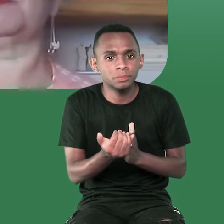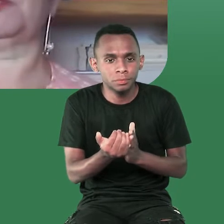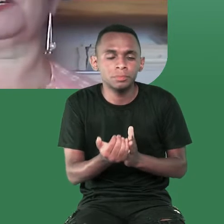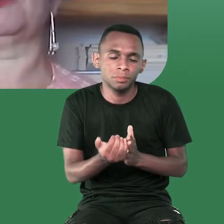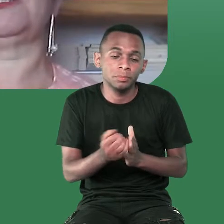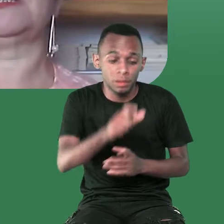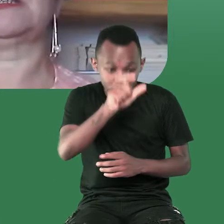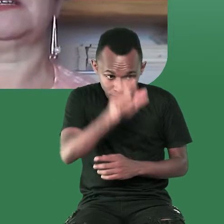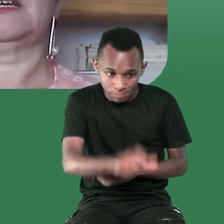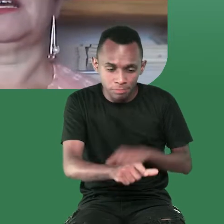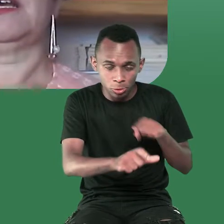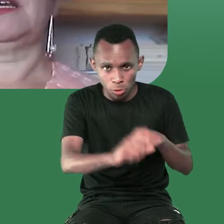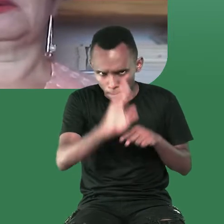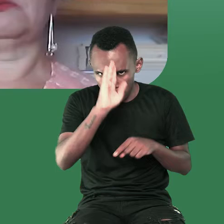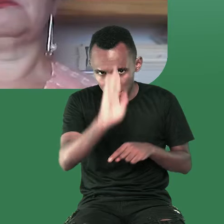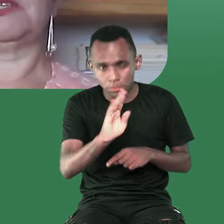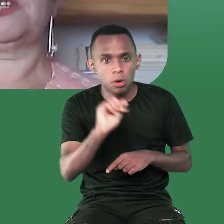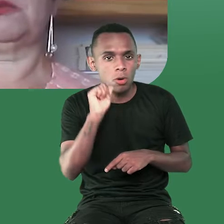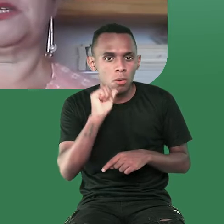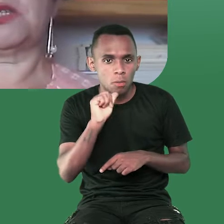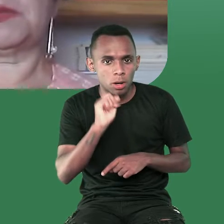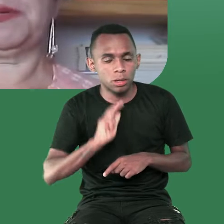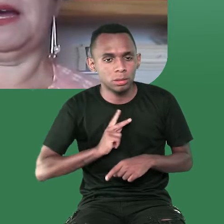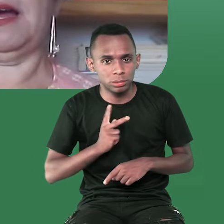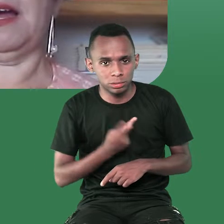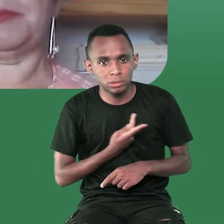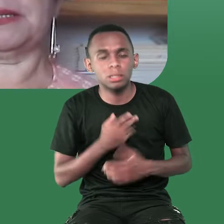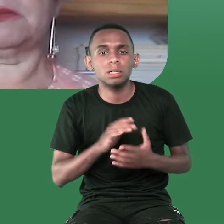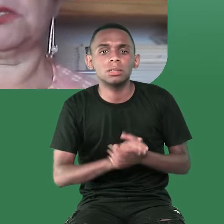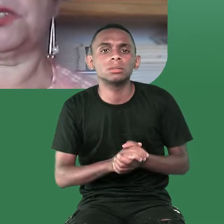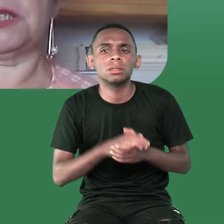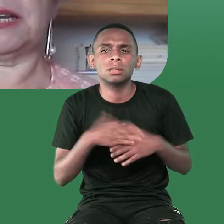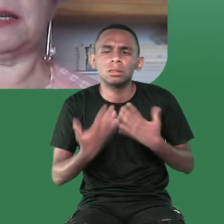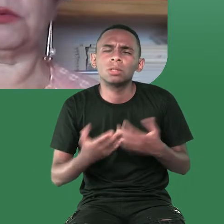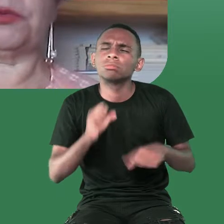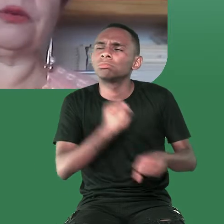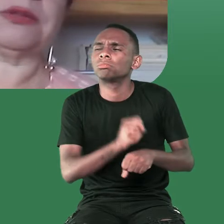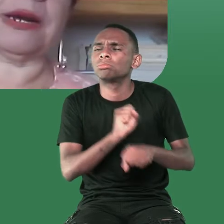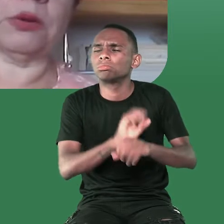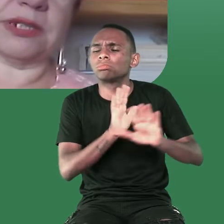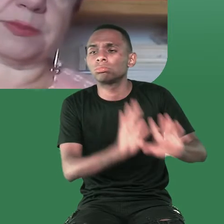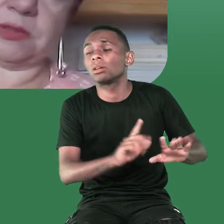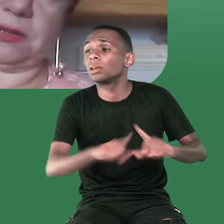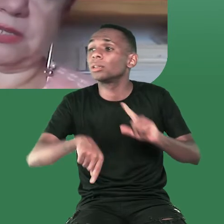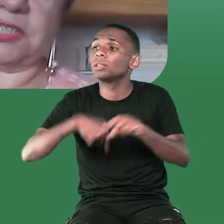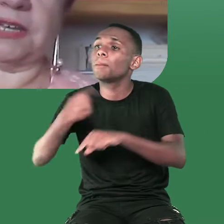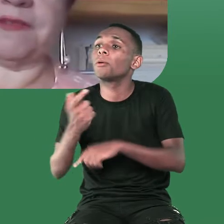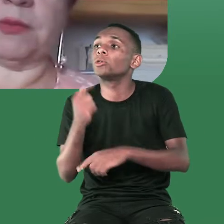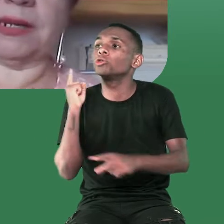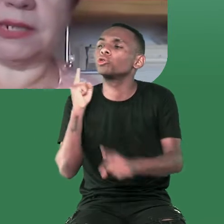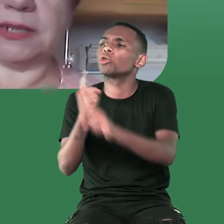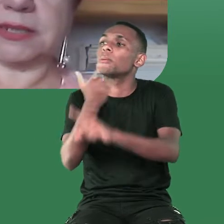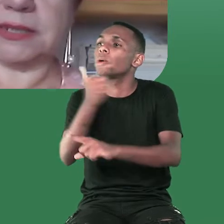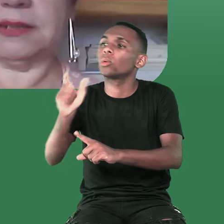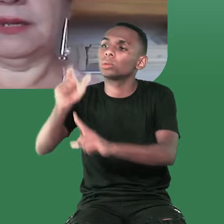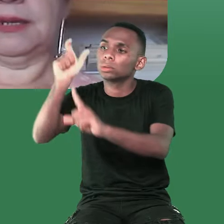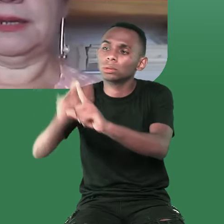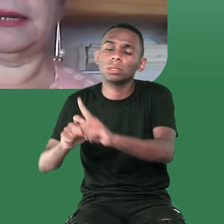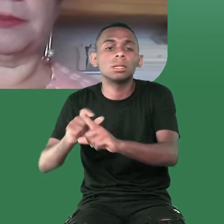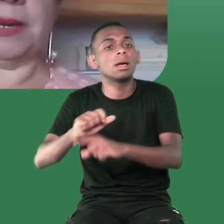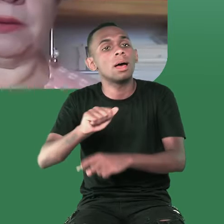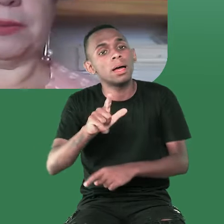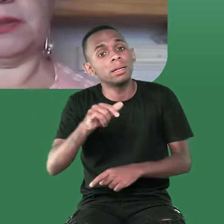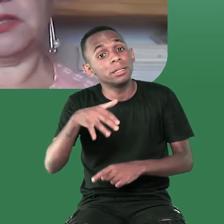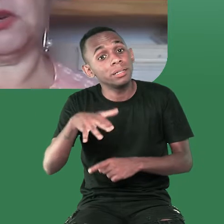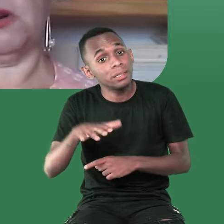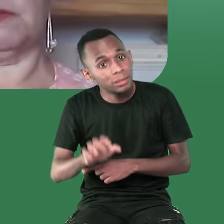nossa protagonista, eu deixei o texto respirar, passei uns dias, e aí eu fui encontrar outras personagens. Aí veio a Alice, né,